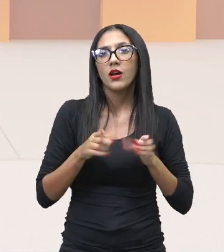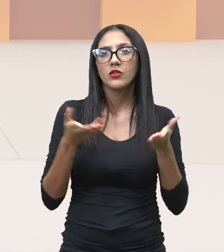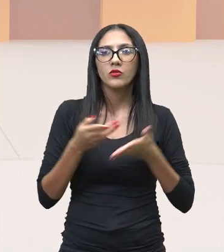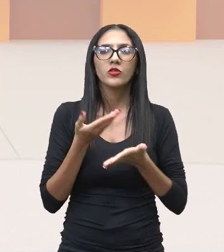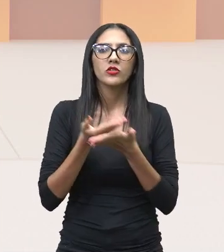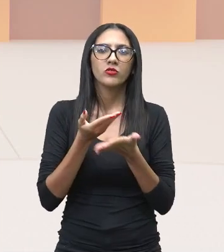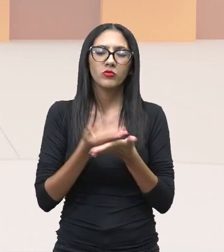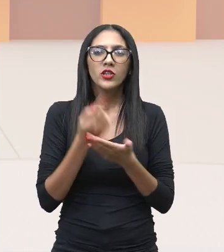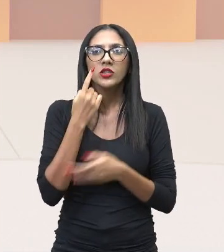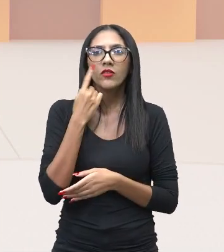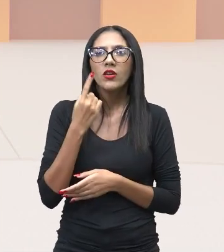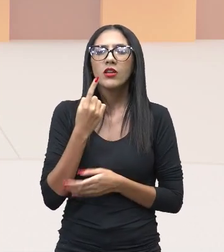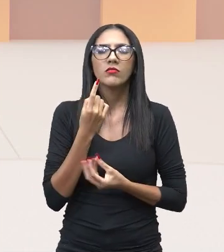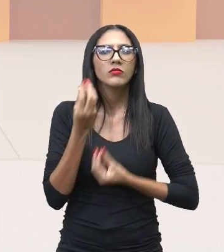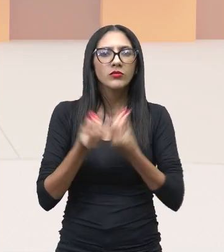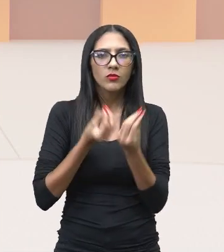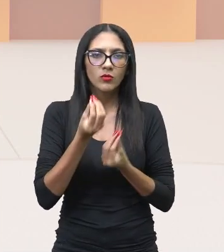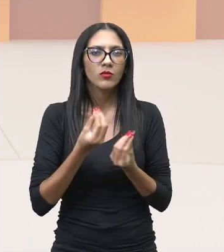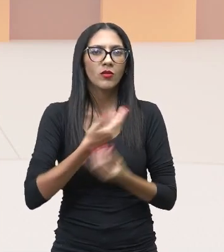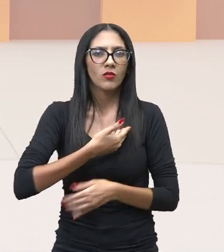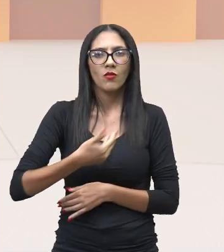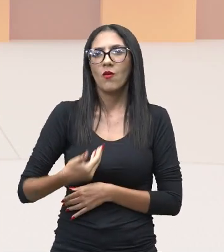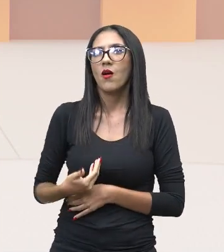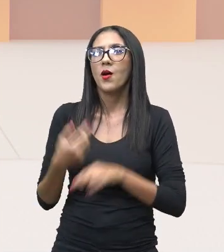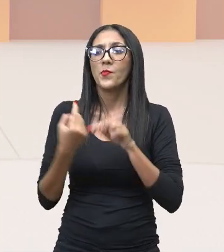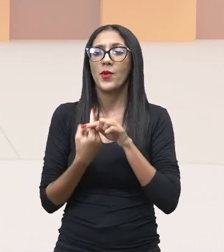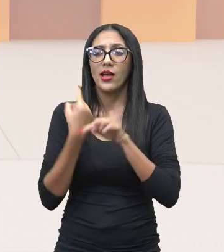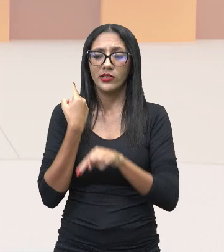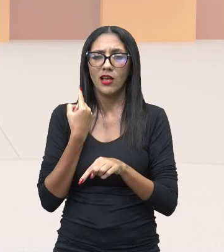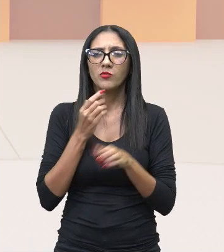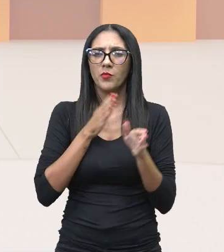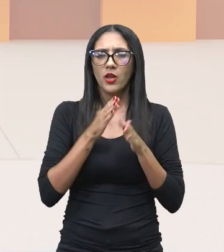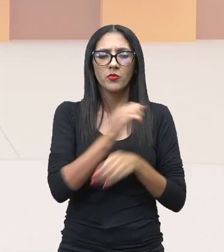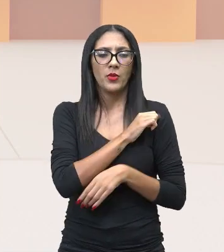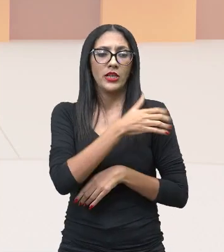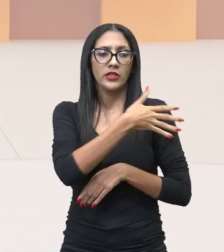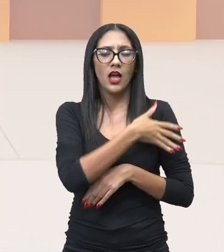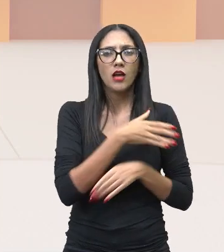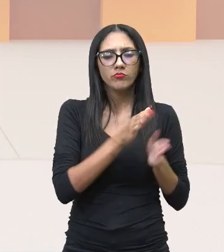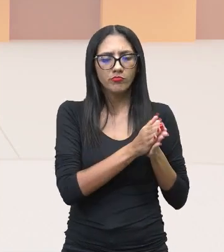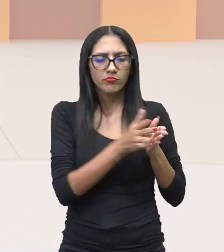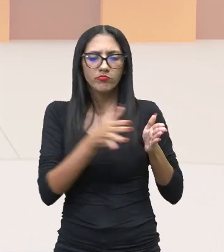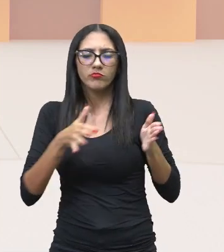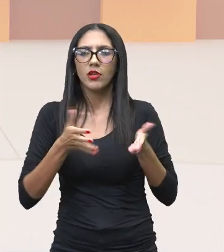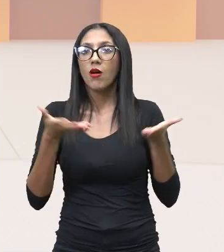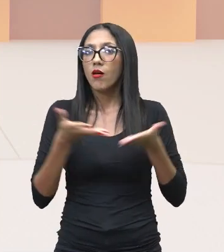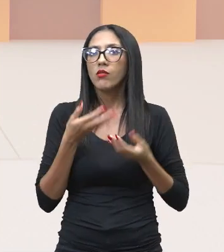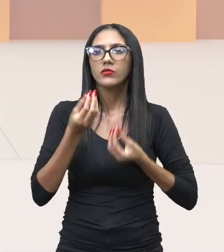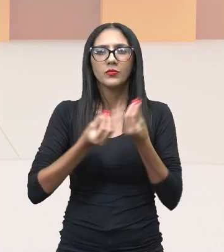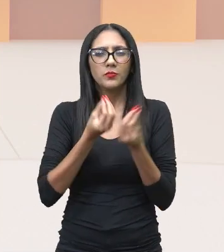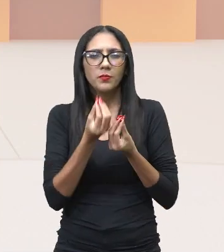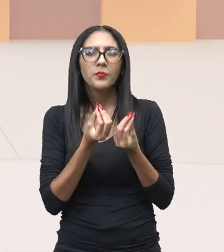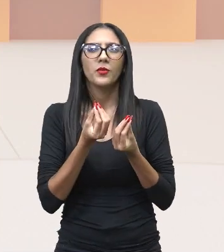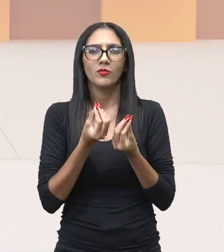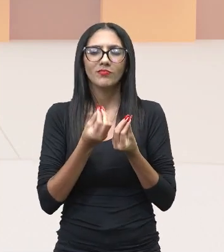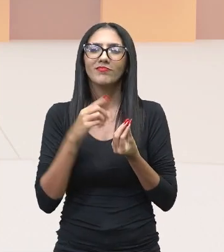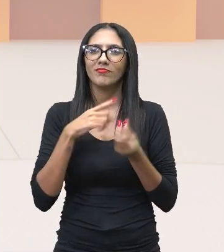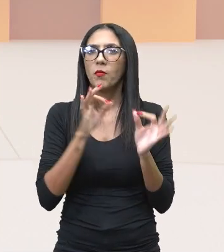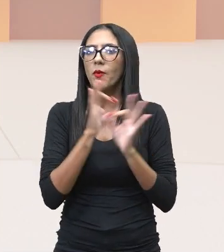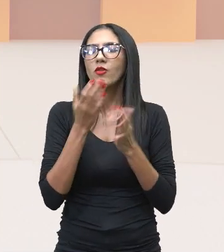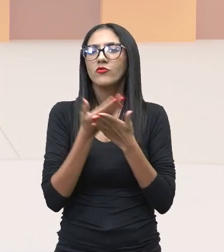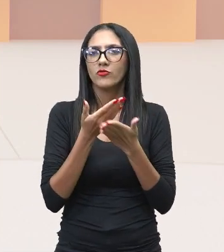gente vai ver o que o governo fez desde ali do período militar até momentos mais recentes. Então, vai ser basicamente assim essa